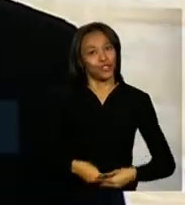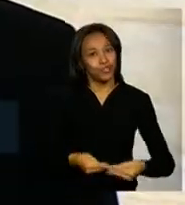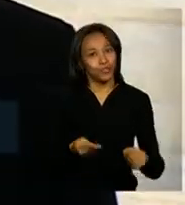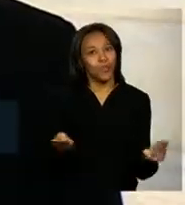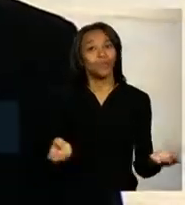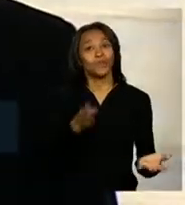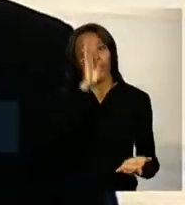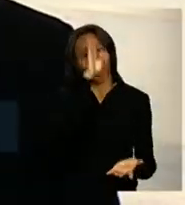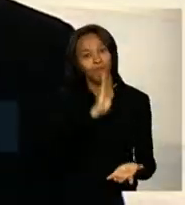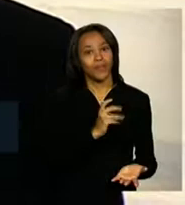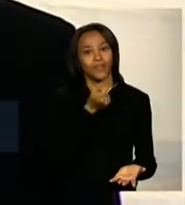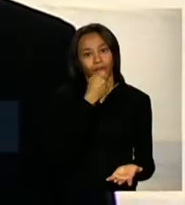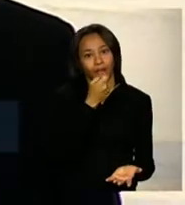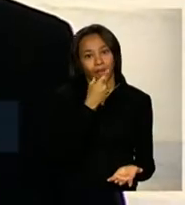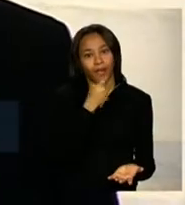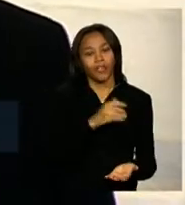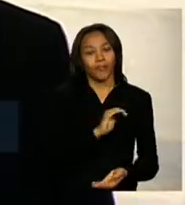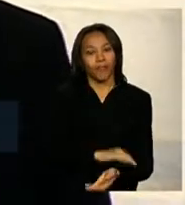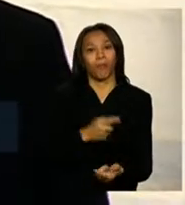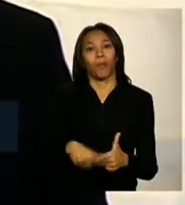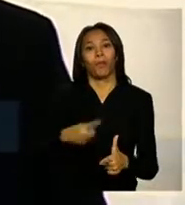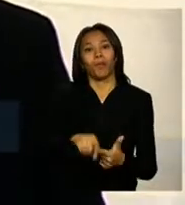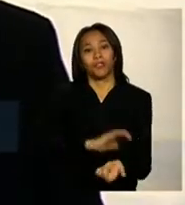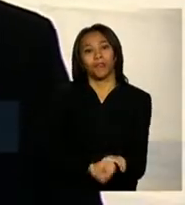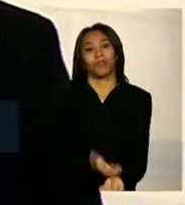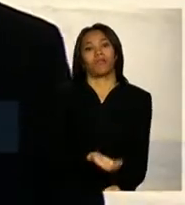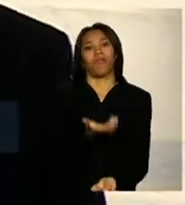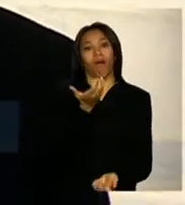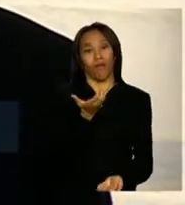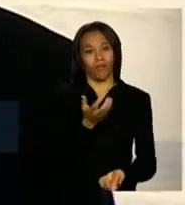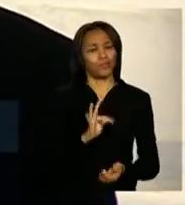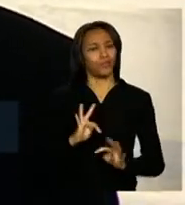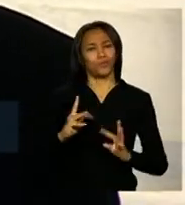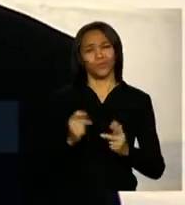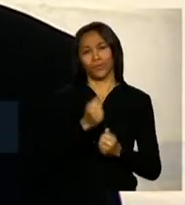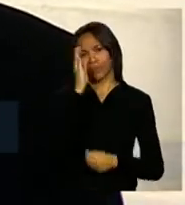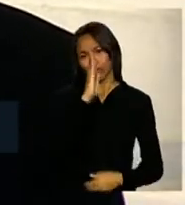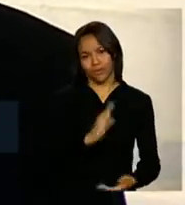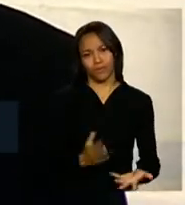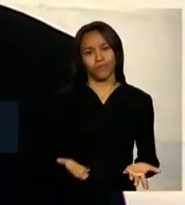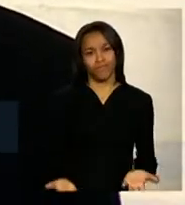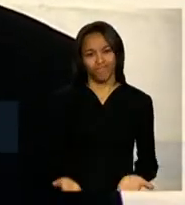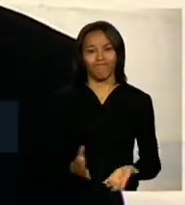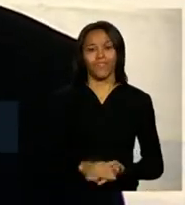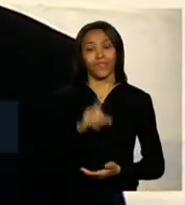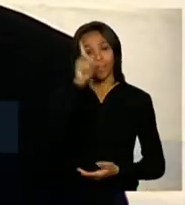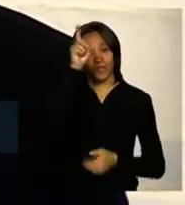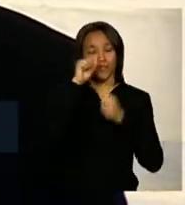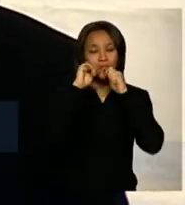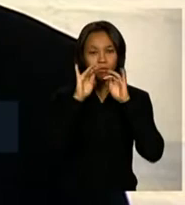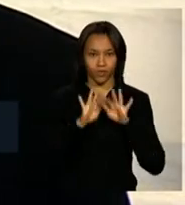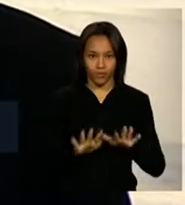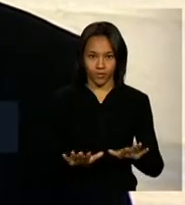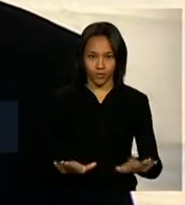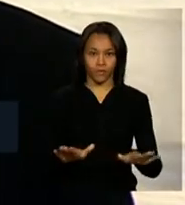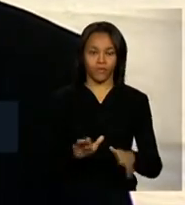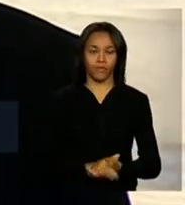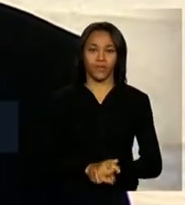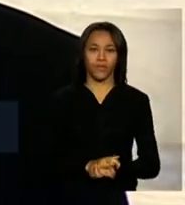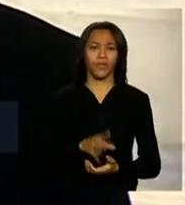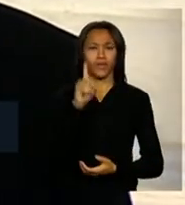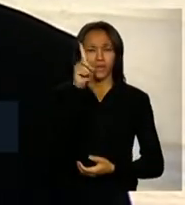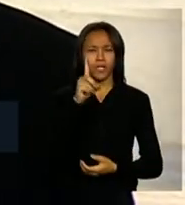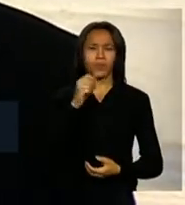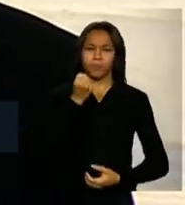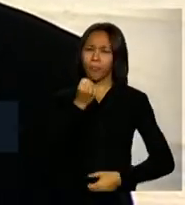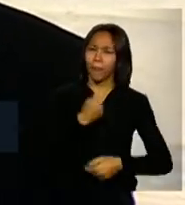de graça remédio para pressão alta em todo o país que Deus nos abençoe que